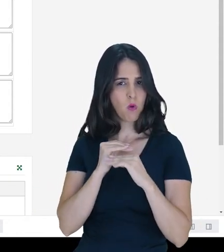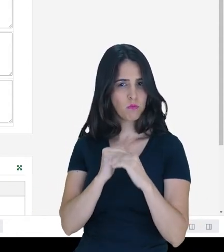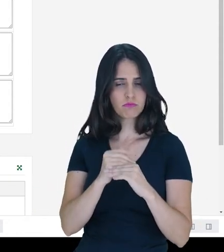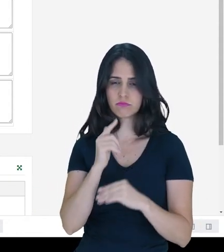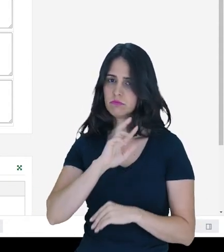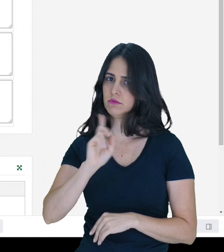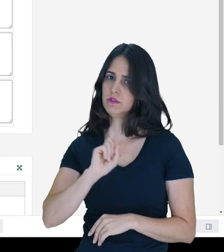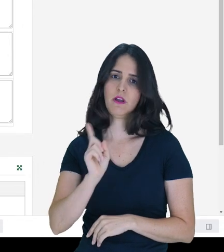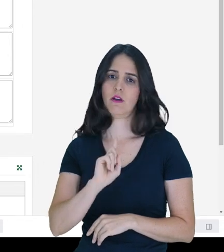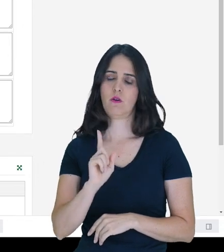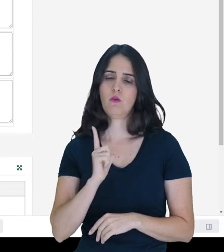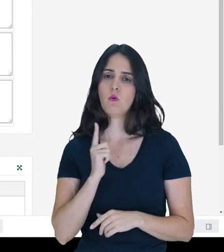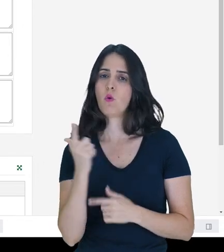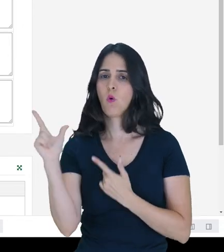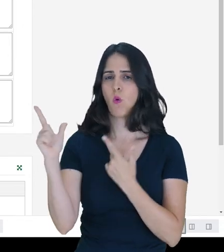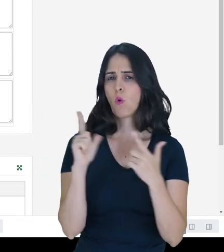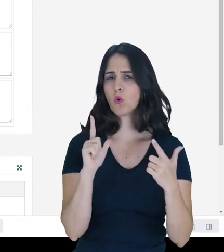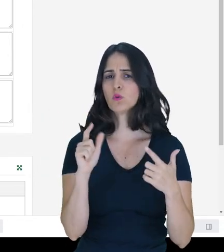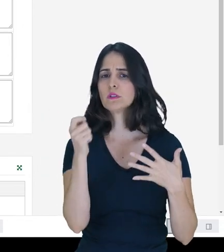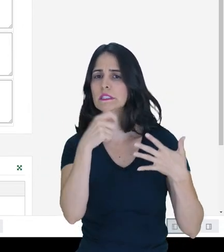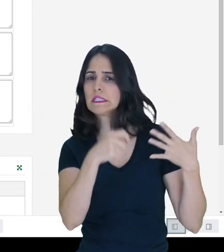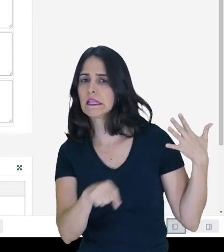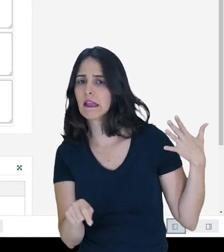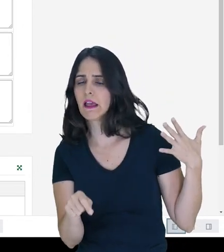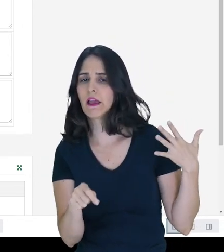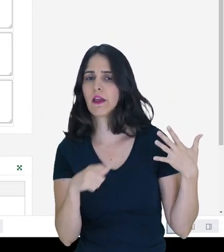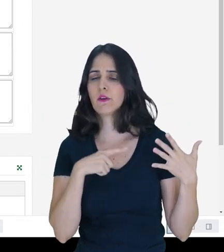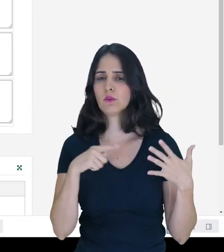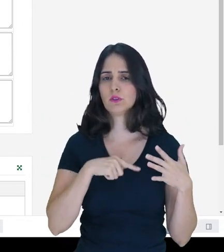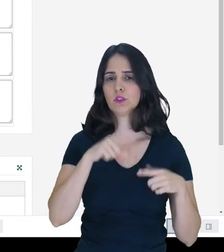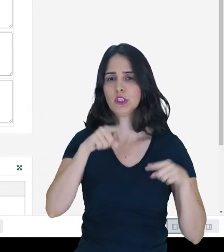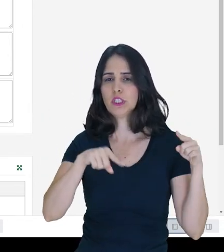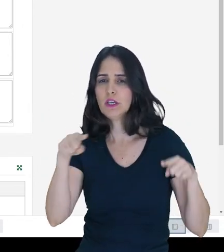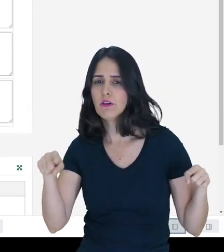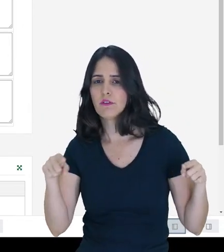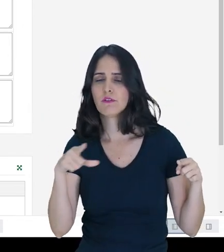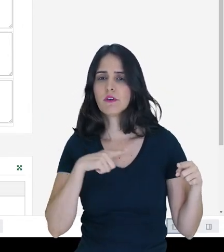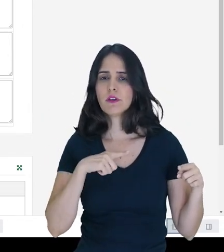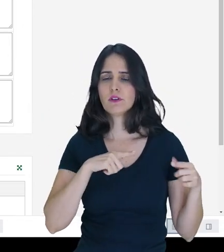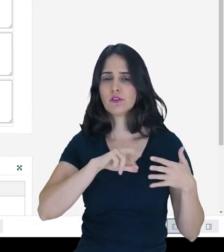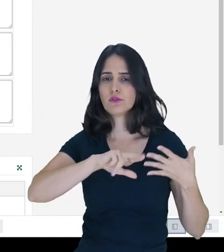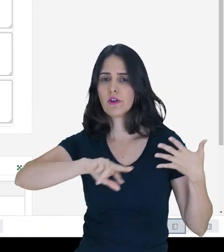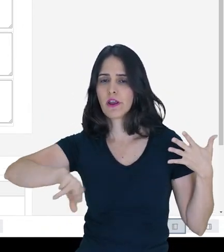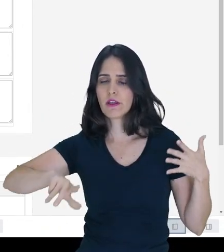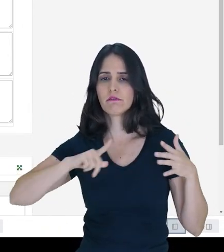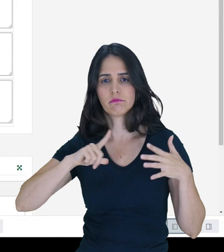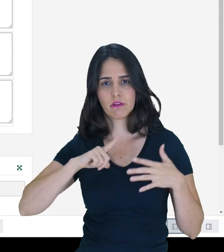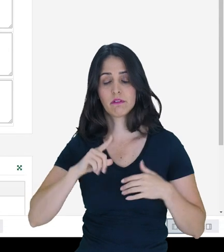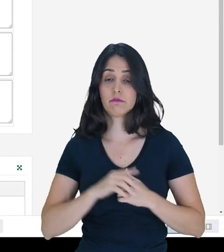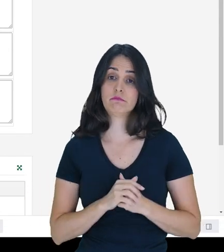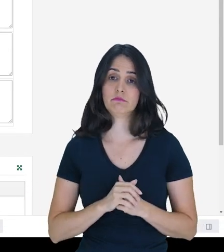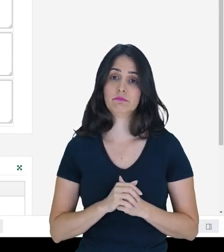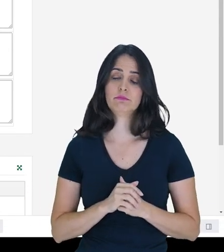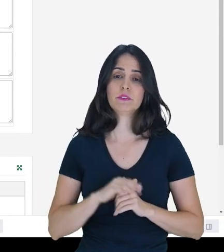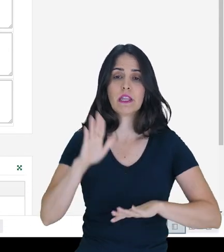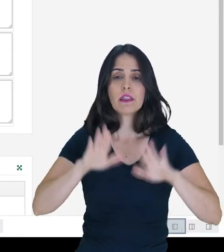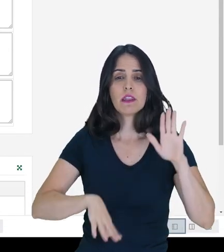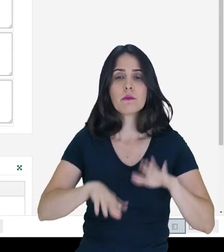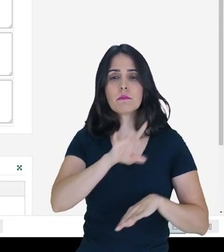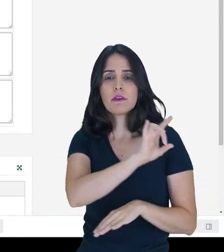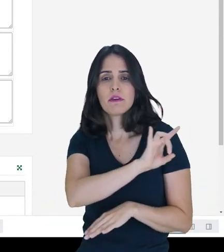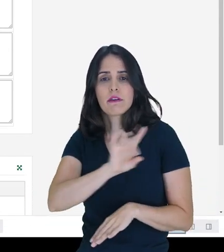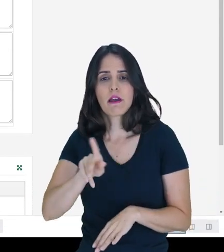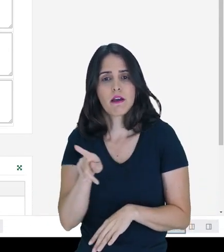mesmo formato você poderá encontrar outros critérios outros níveis e mais níveis normalmente